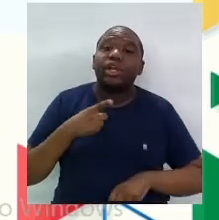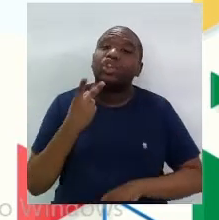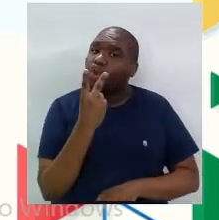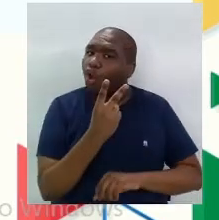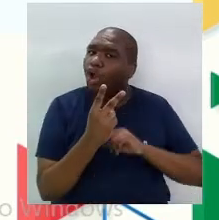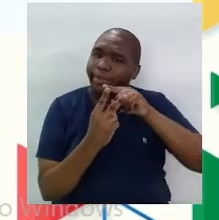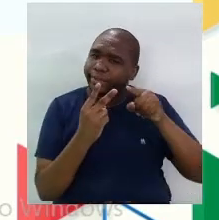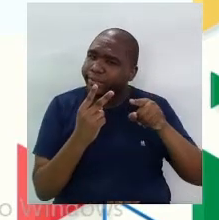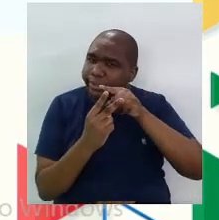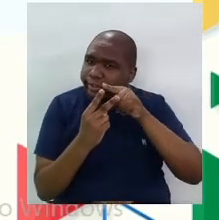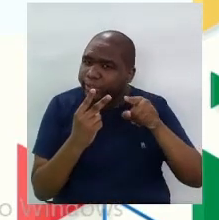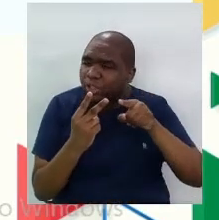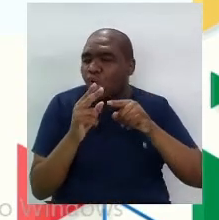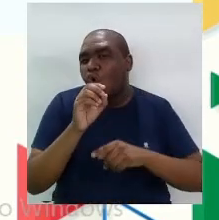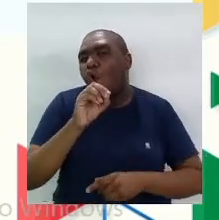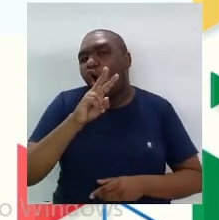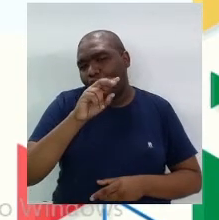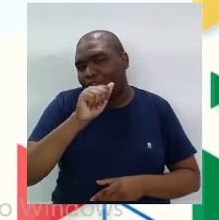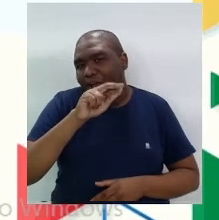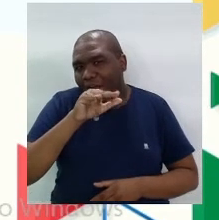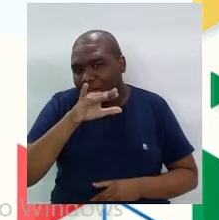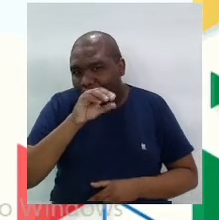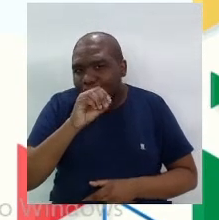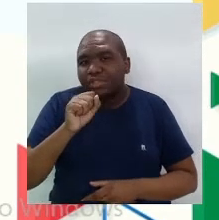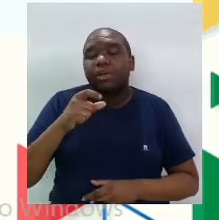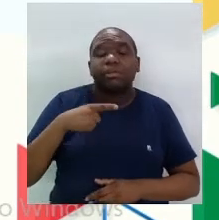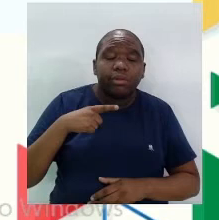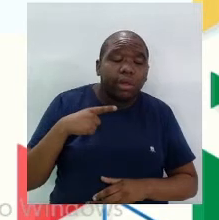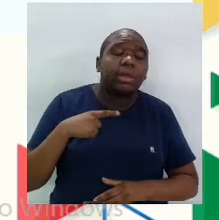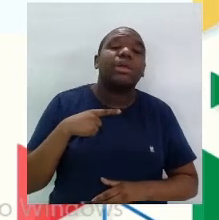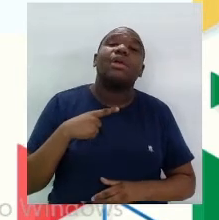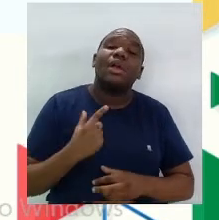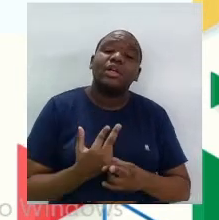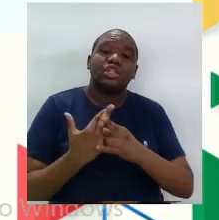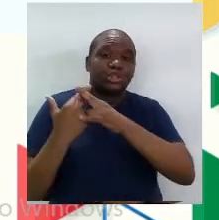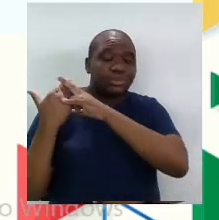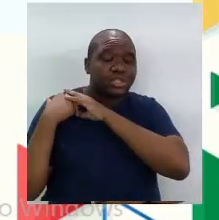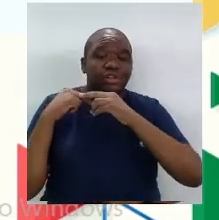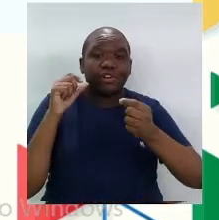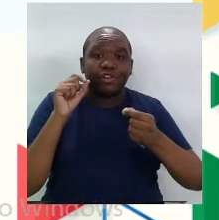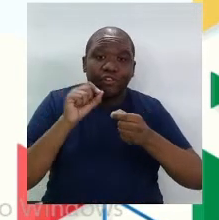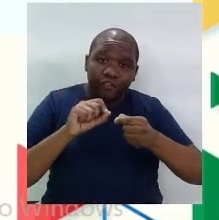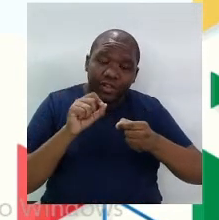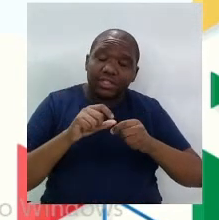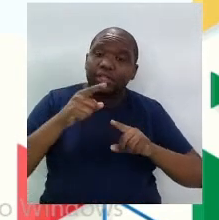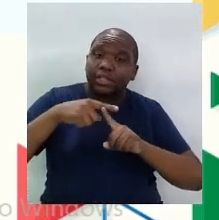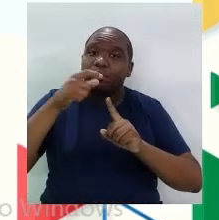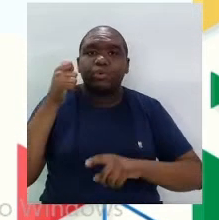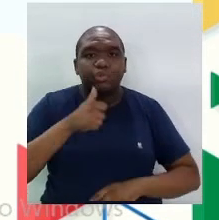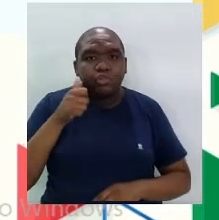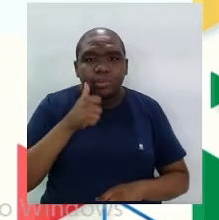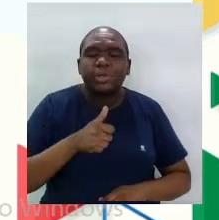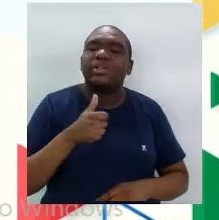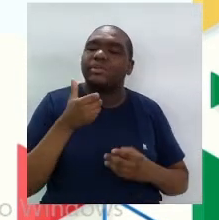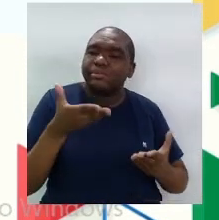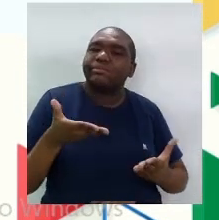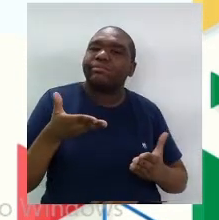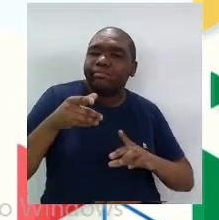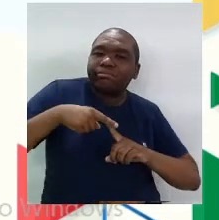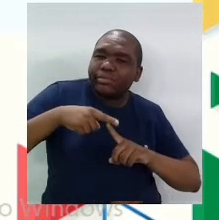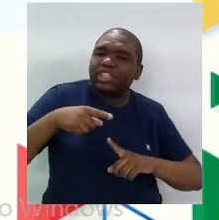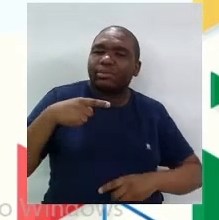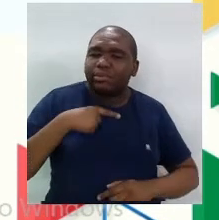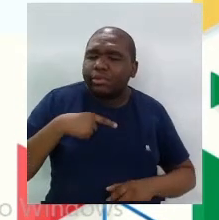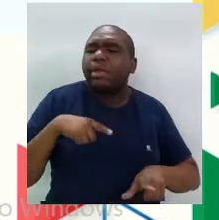de 2 ovários, os quais são responsáveis por produzir os gametas femininos. Nesses